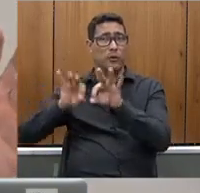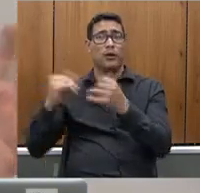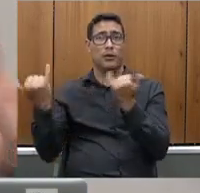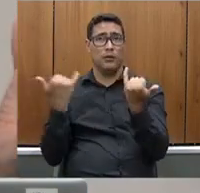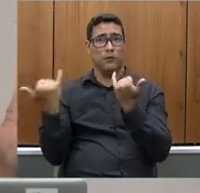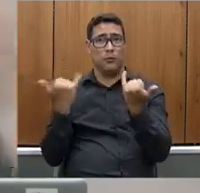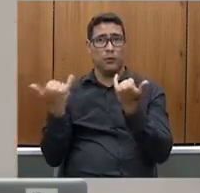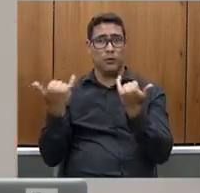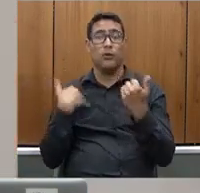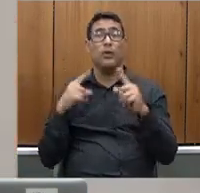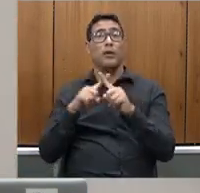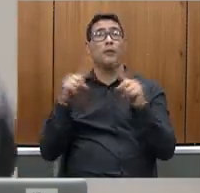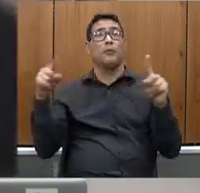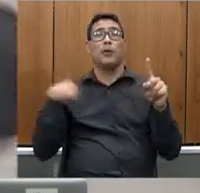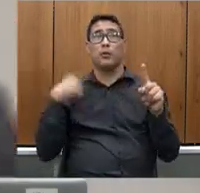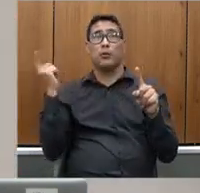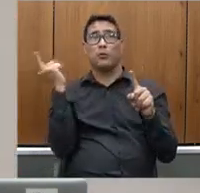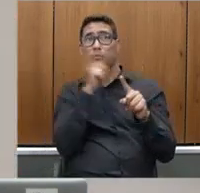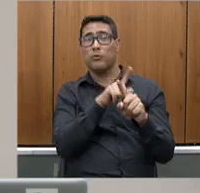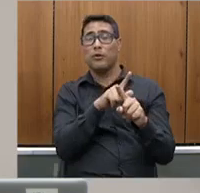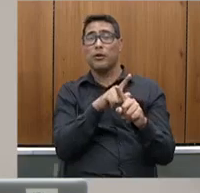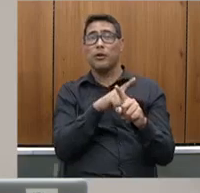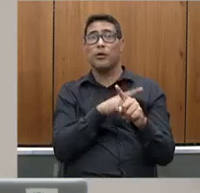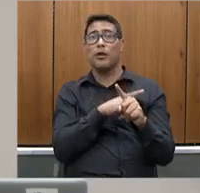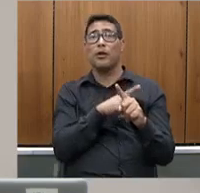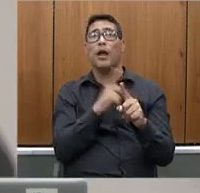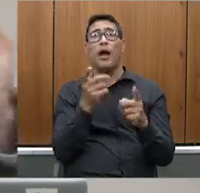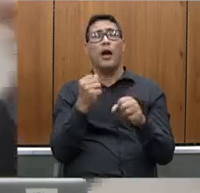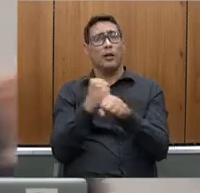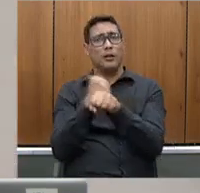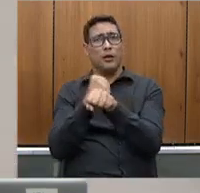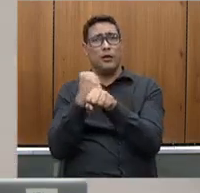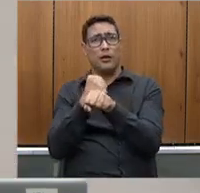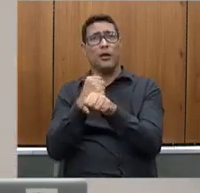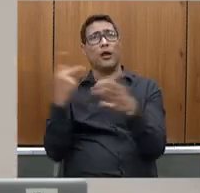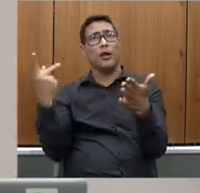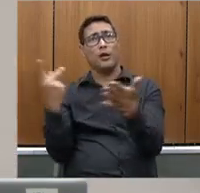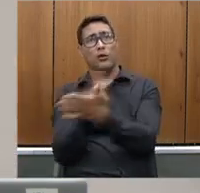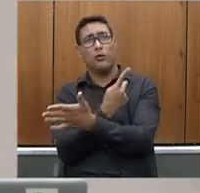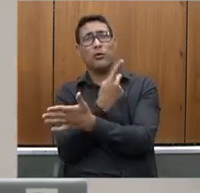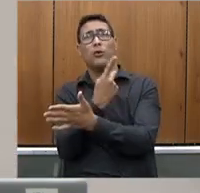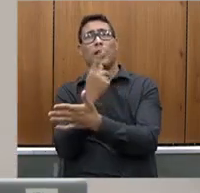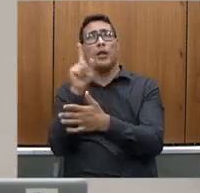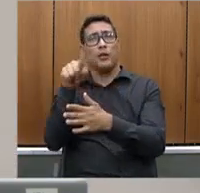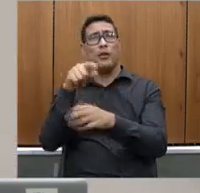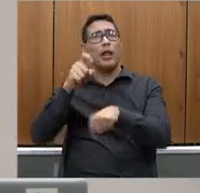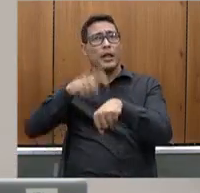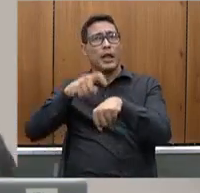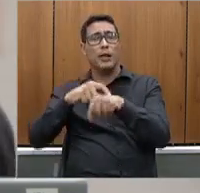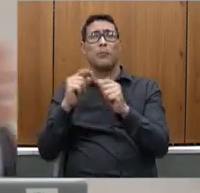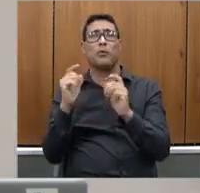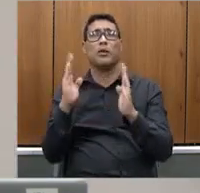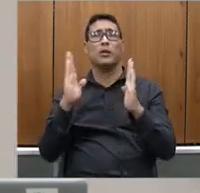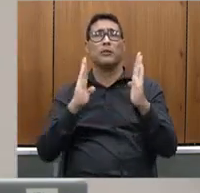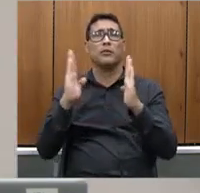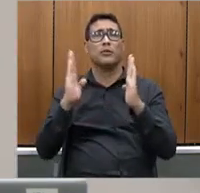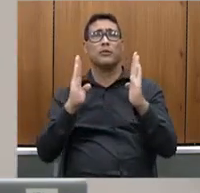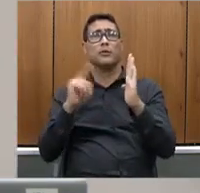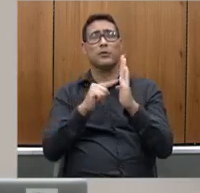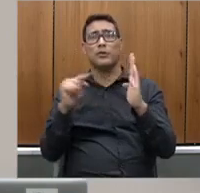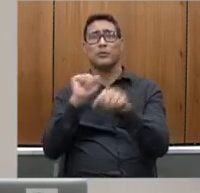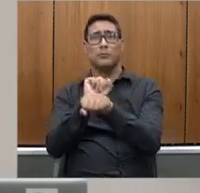mas para providenciar Pelo menos é desse ano as ocorrências de moto temos de espera em Face da fila do plantão